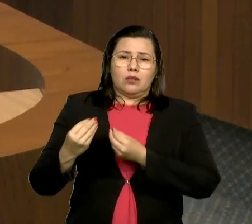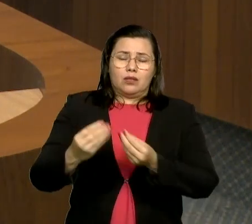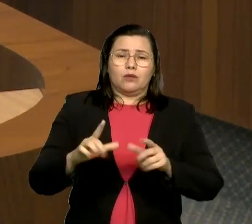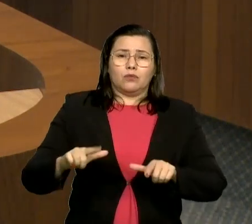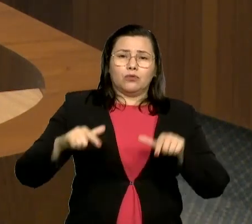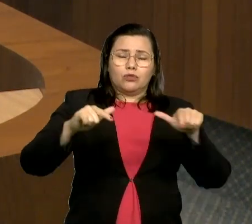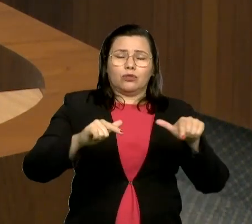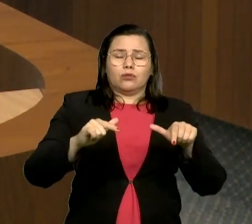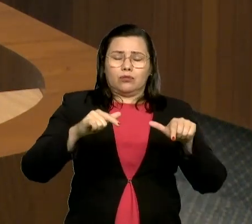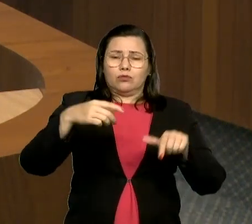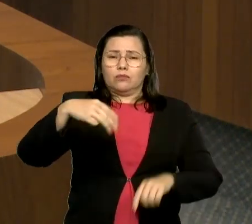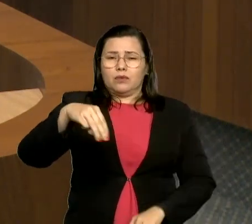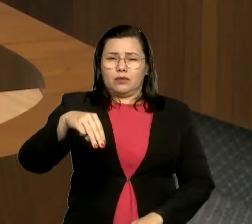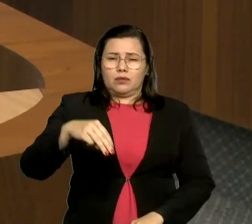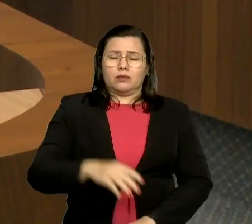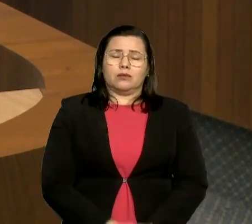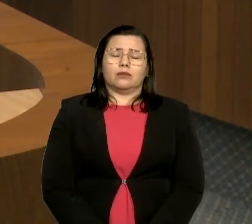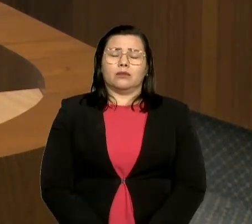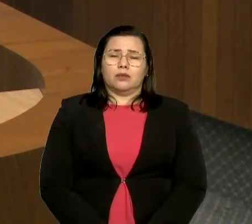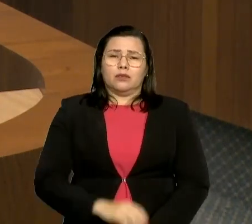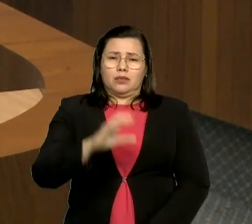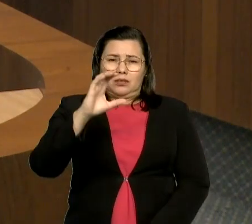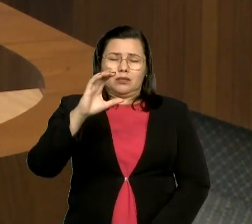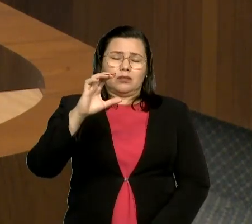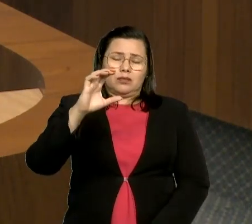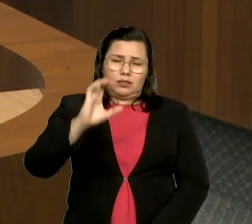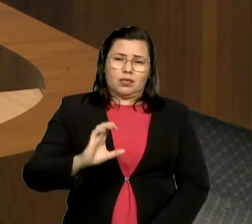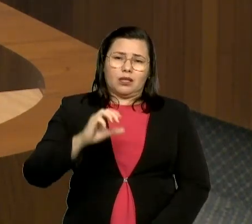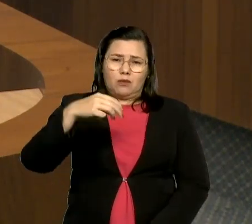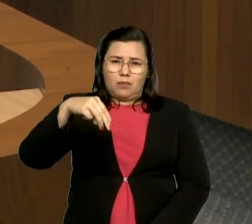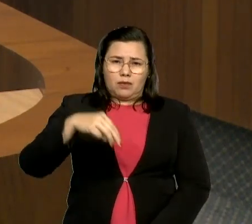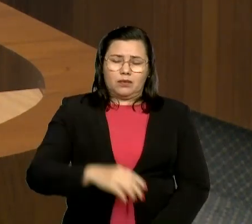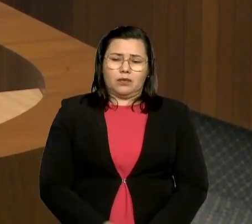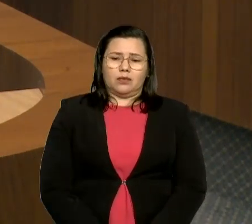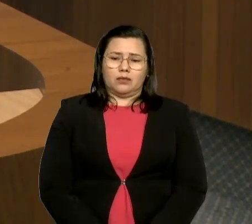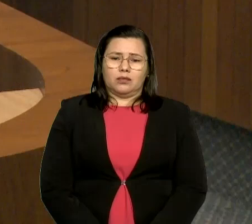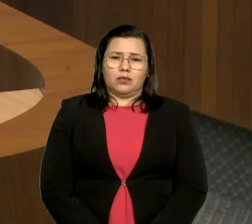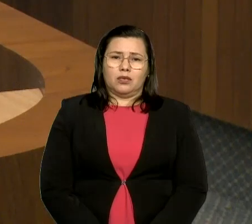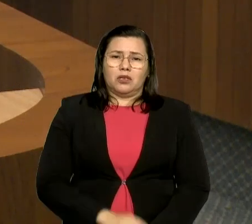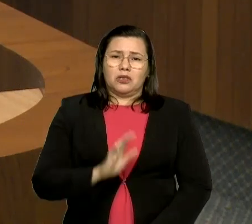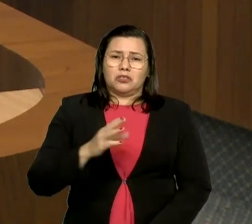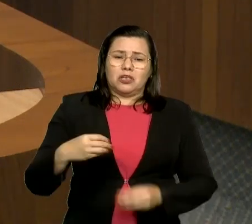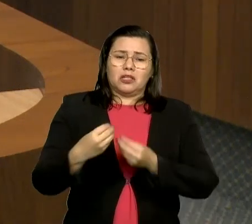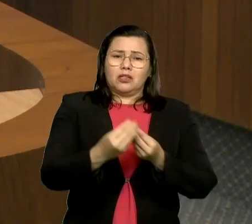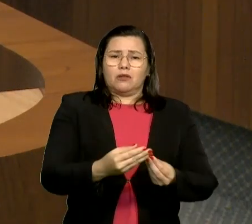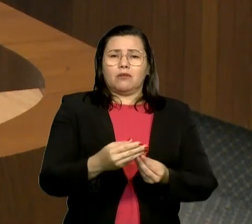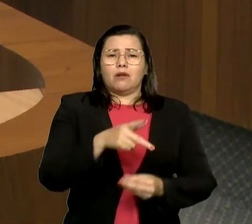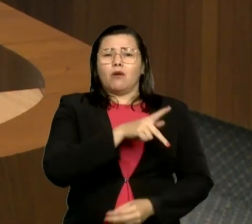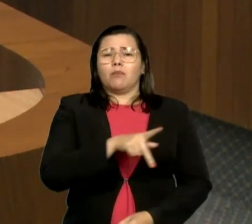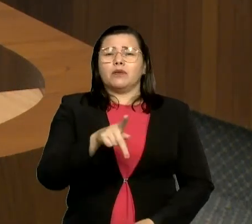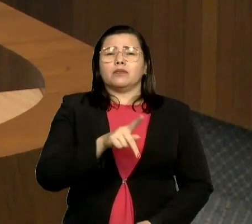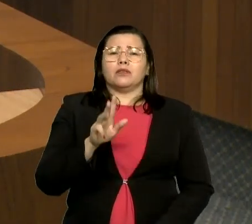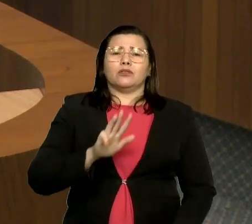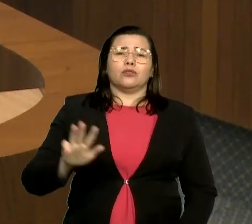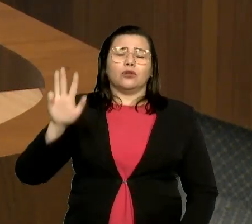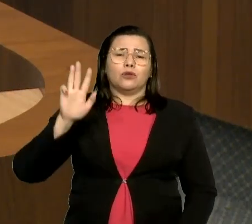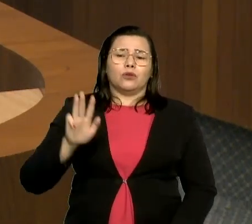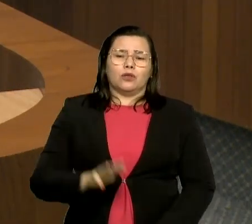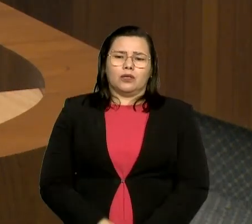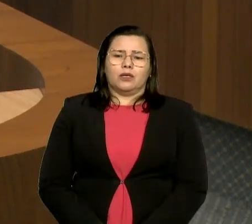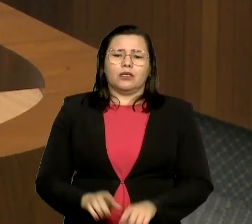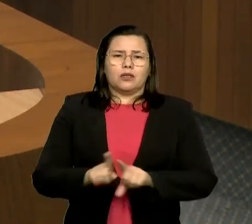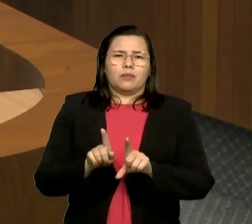da Silva. Já deu. Já foi dado nessa casa título de cidadão maranhense para Geraldo